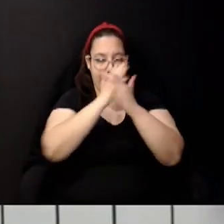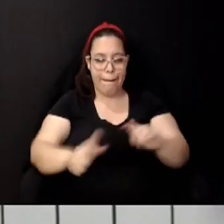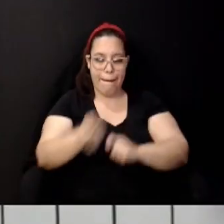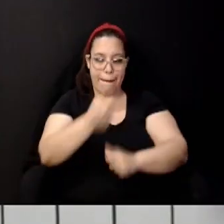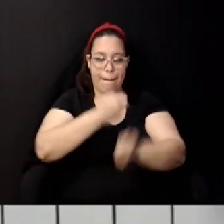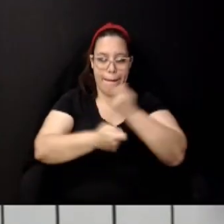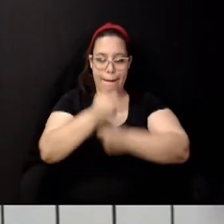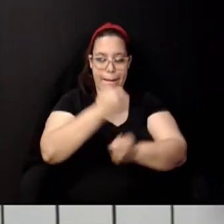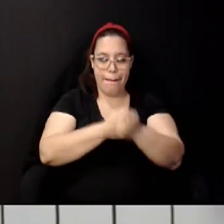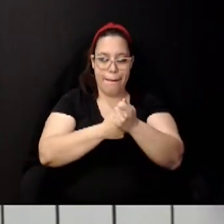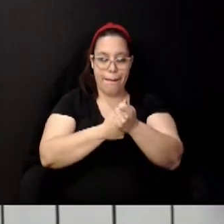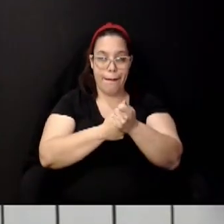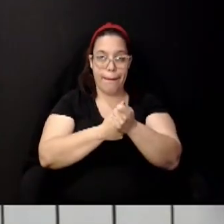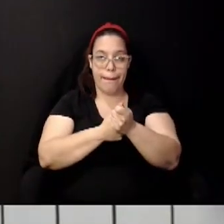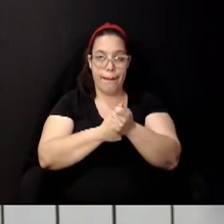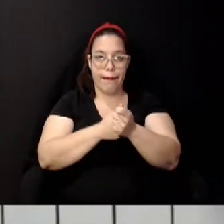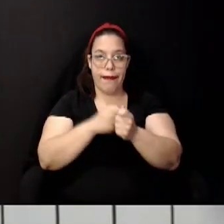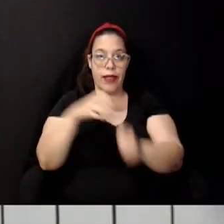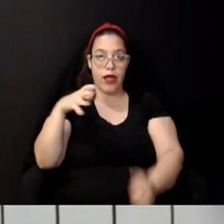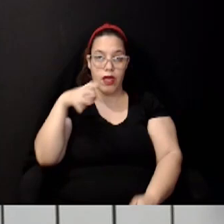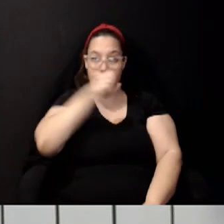o Licença Rápida Campinas.